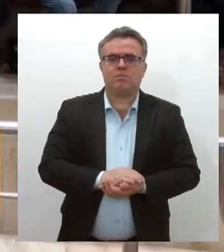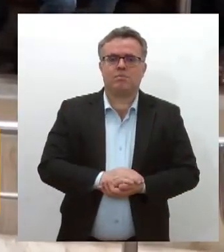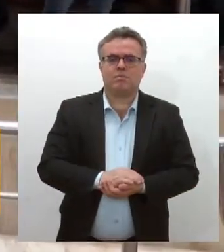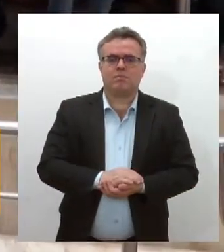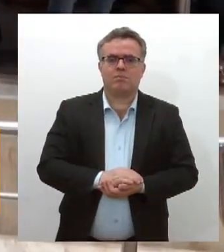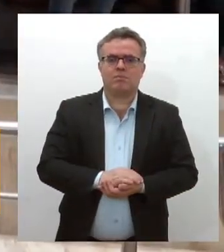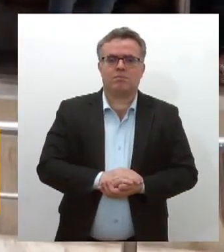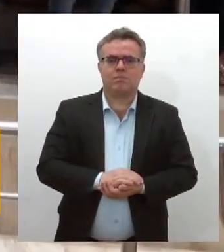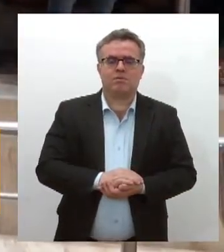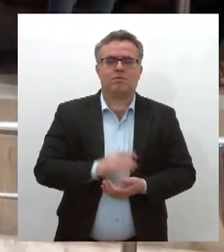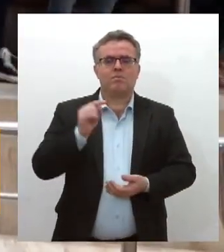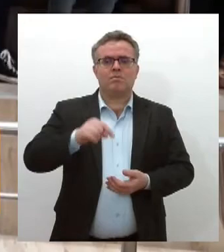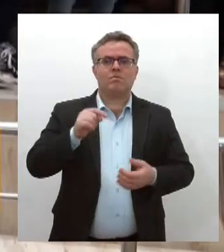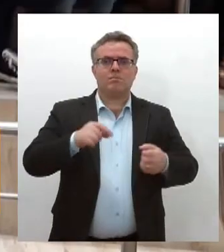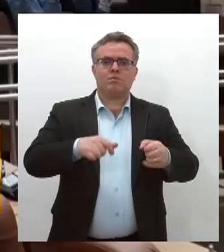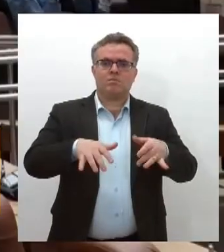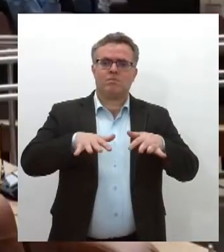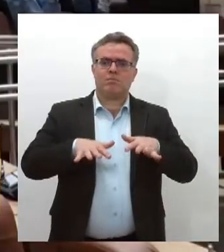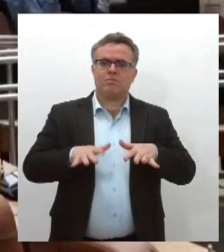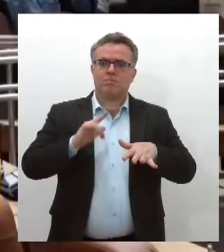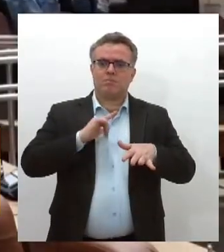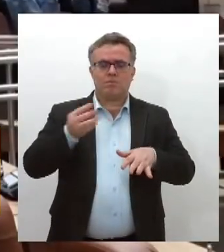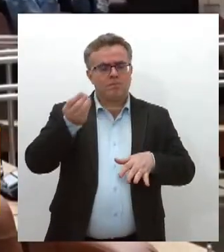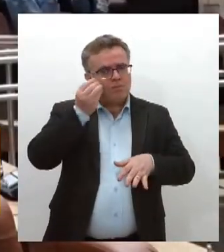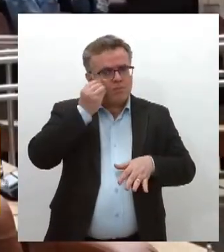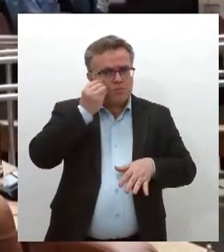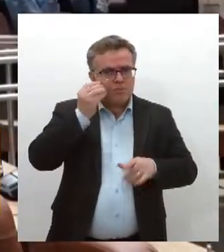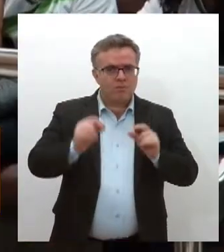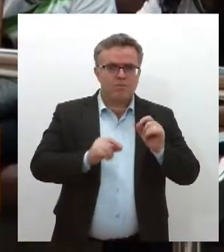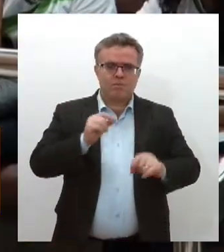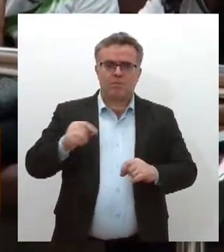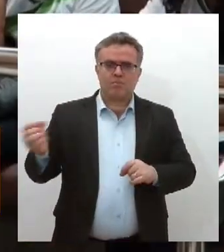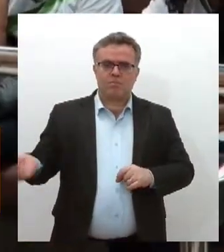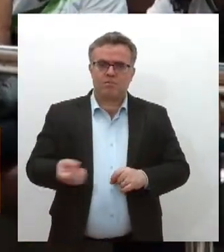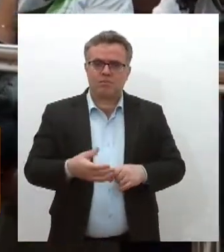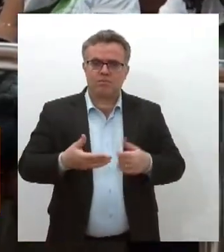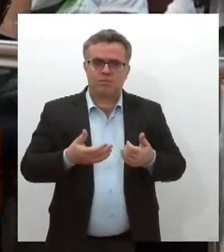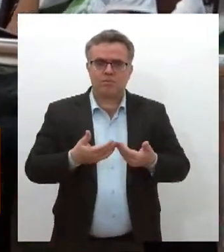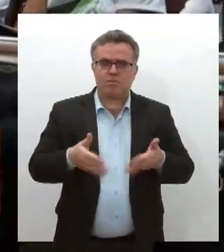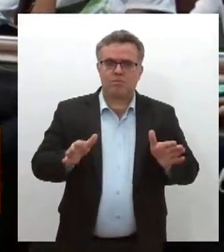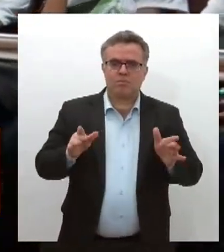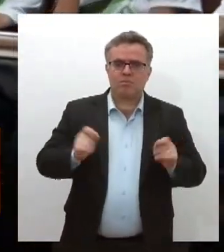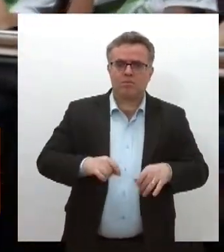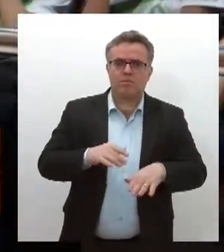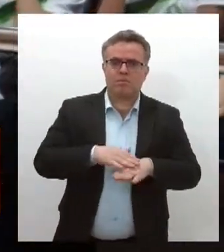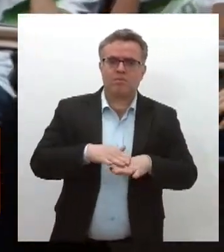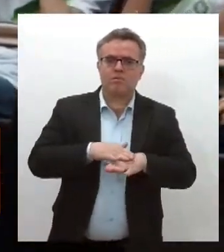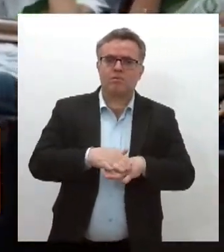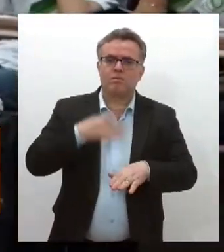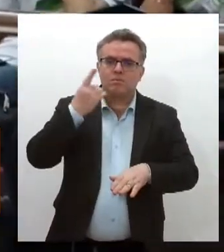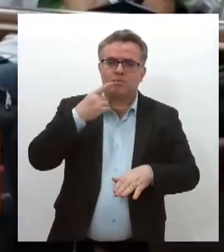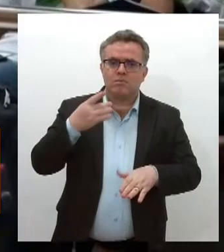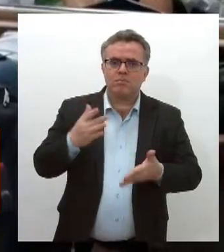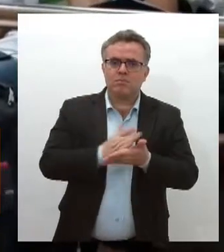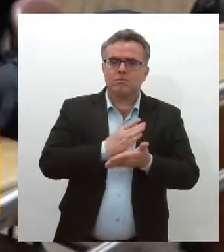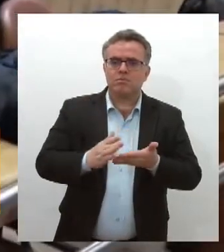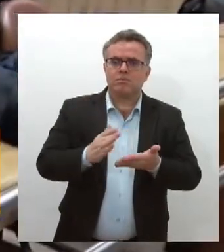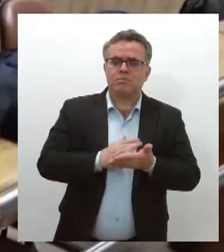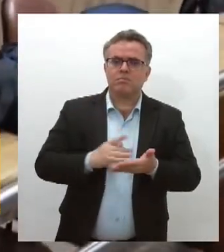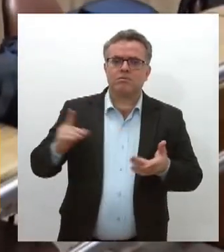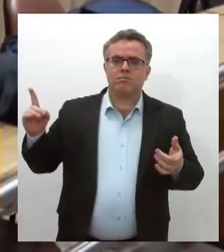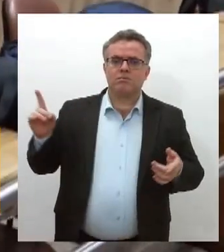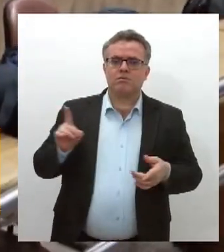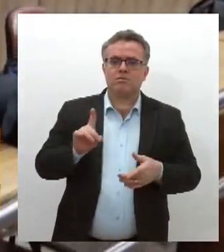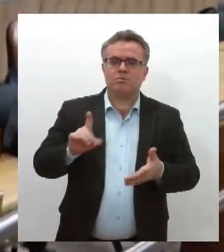Aqui os alunos tiveram a chance de conhecer o atual plenário da ELESE e também falaram com alguns deputados que estavam chegando para o início da